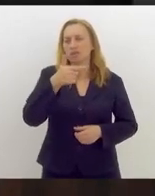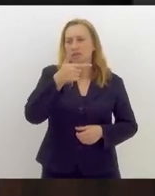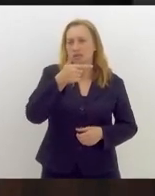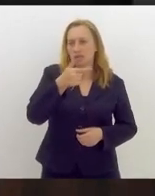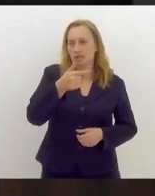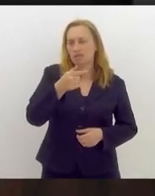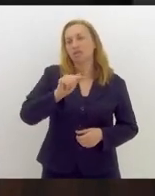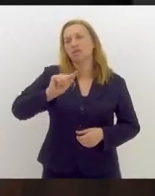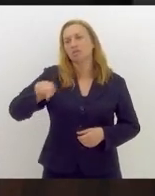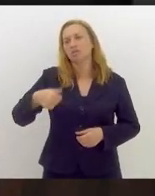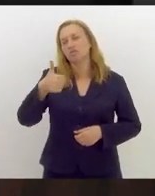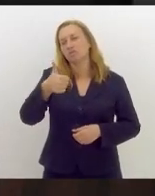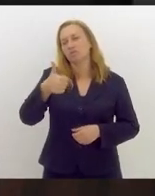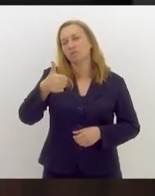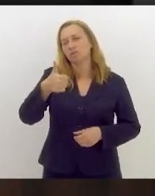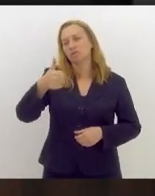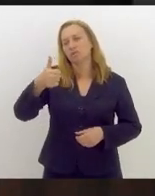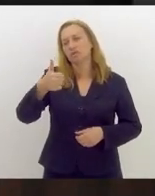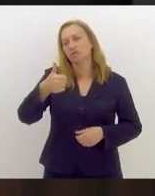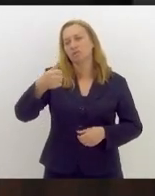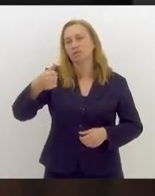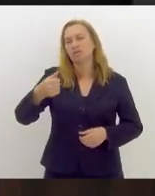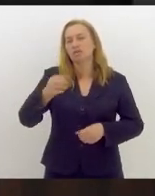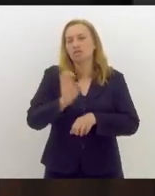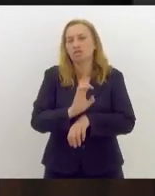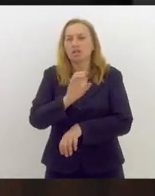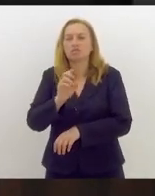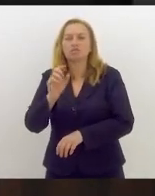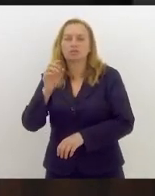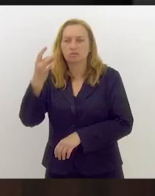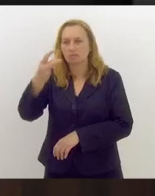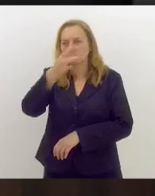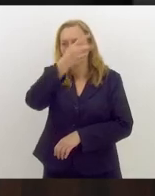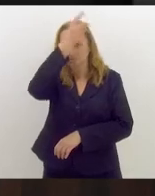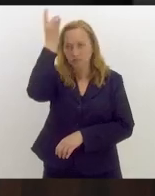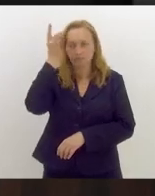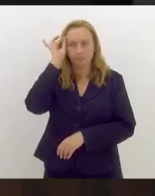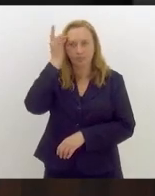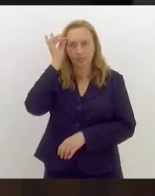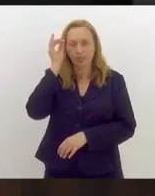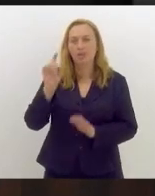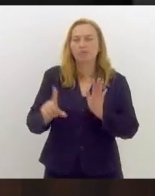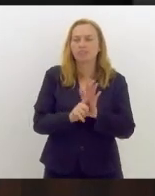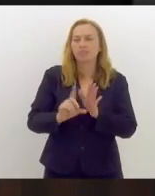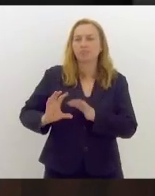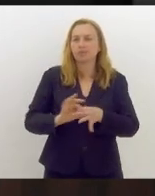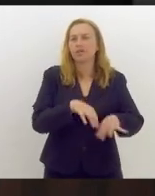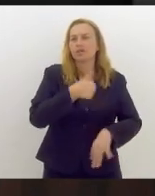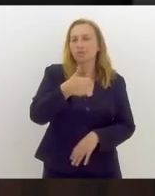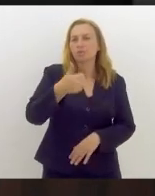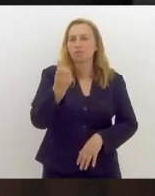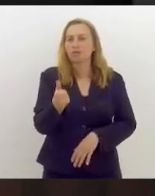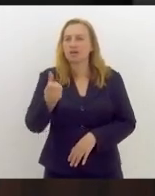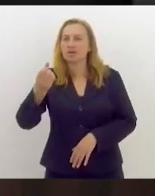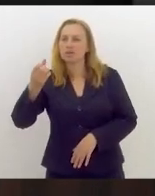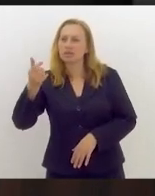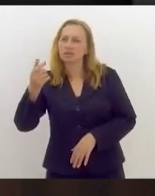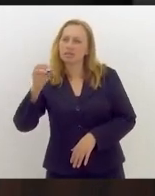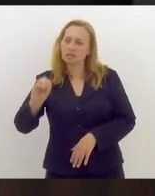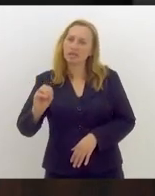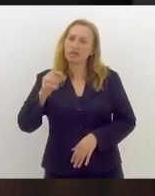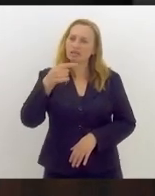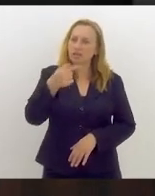27 de Dezembro de 2001 no estado do Espírito Santo com base no parágrafo 8º do artigo 3º da Lei Complementar 160 de 7 de agosto